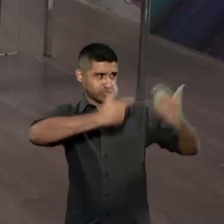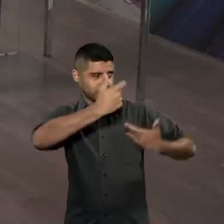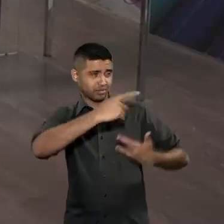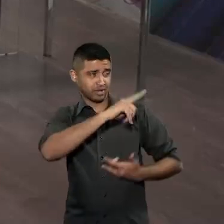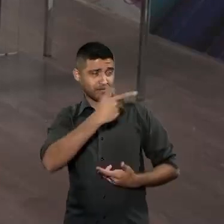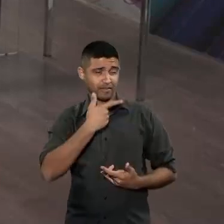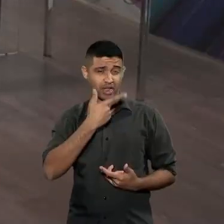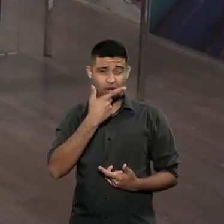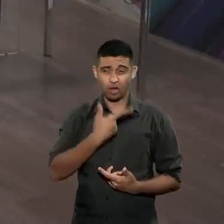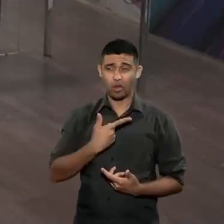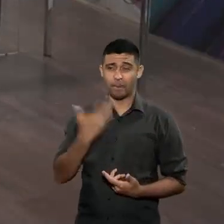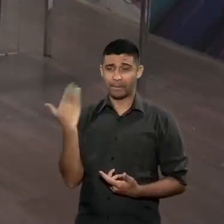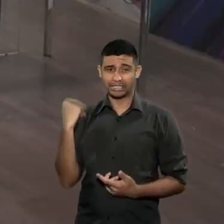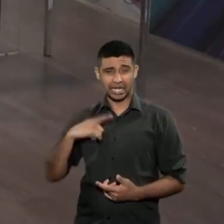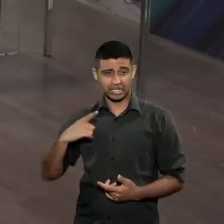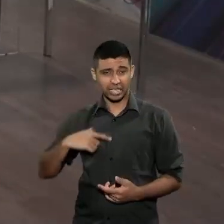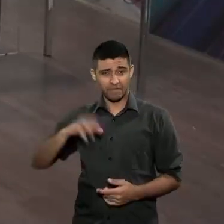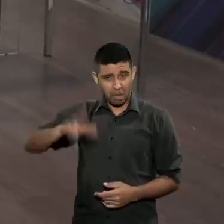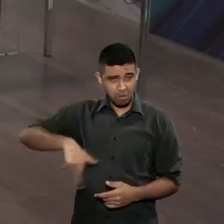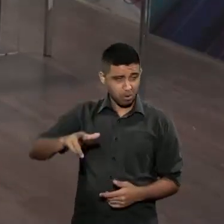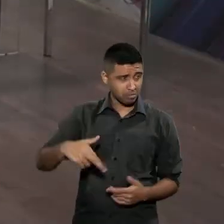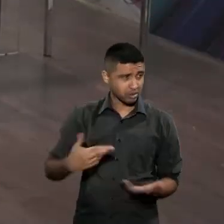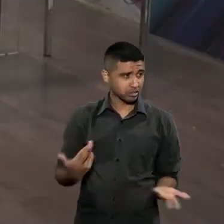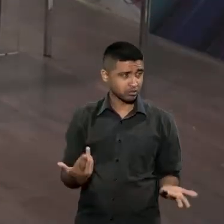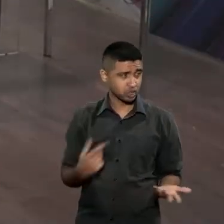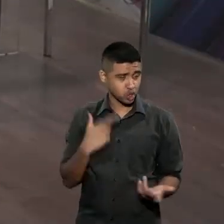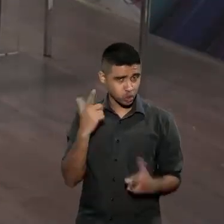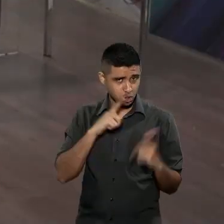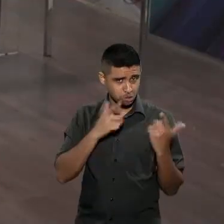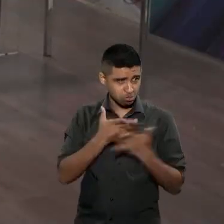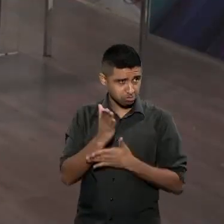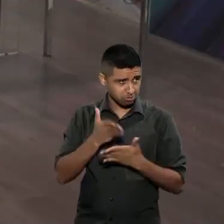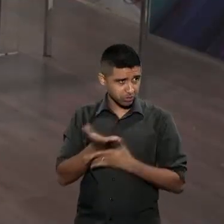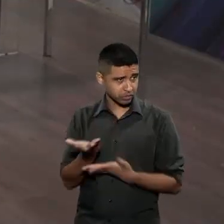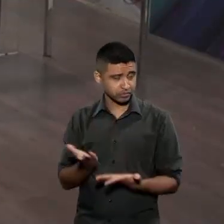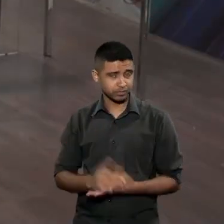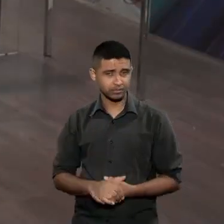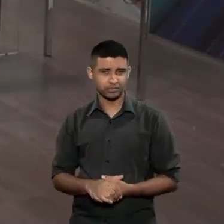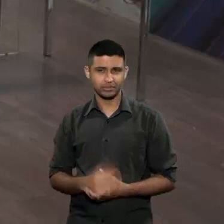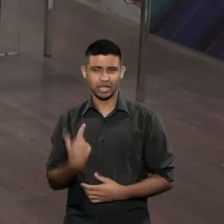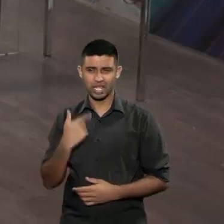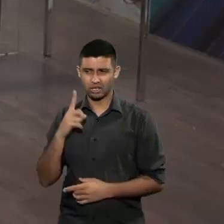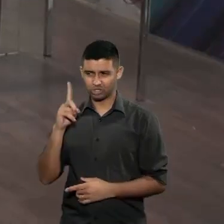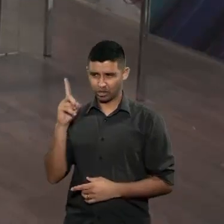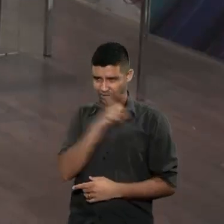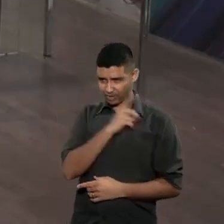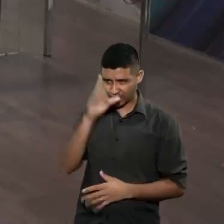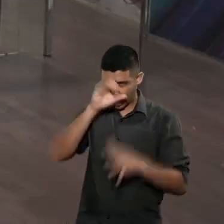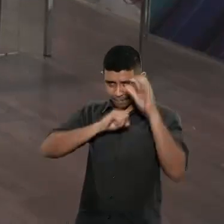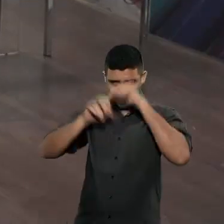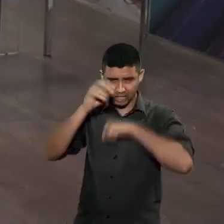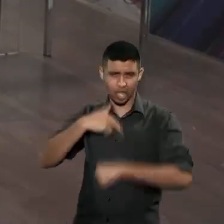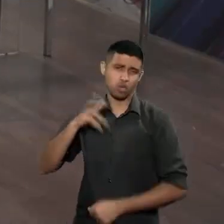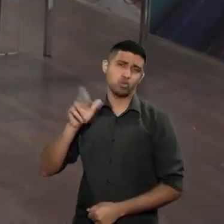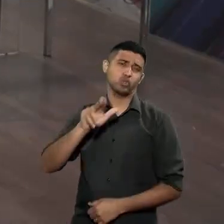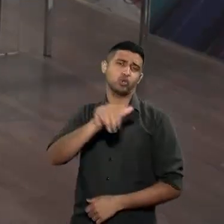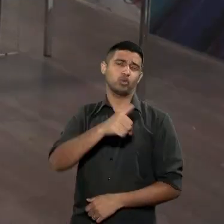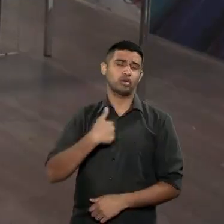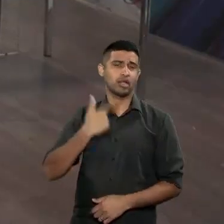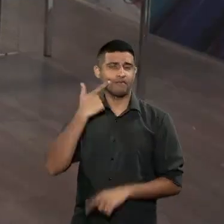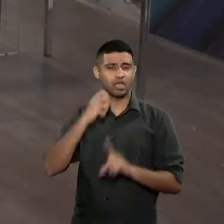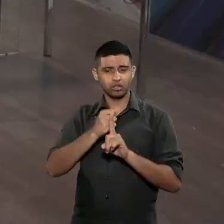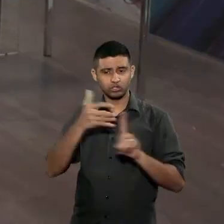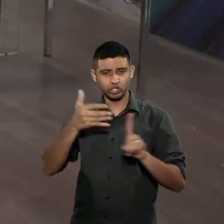você teve grandes dificuldades, você repetiu de ano, não. Você conseguiu levar. Olha, eu nunca tive dificuldade de aprendizagem. Então, uhum.